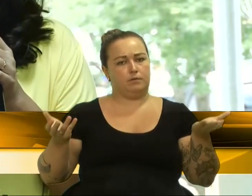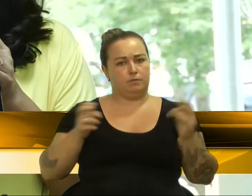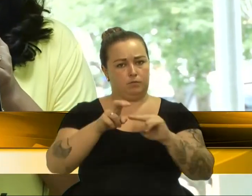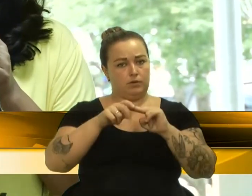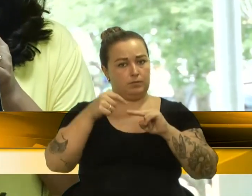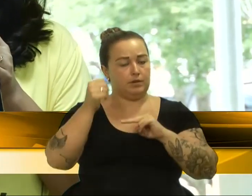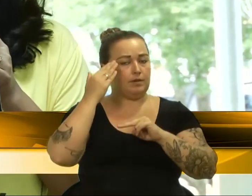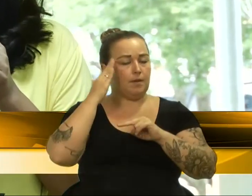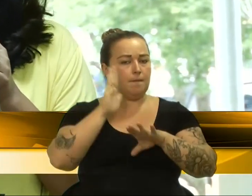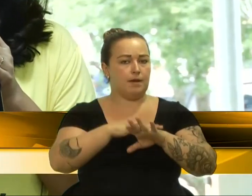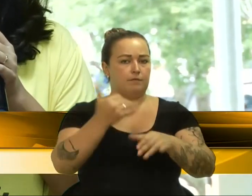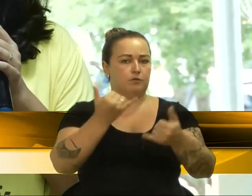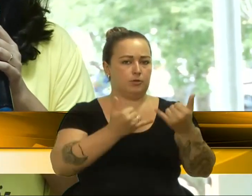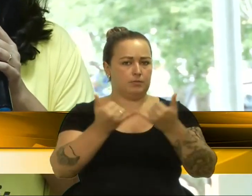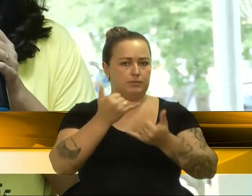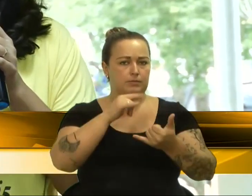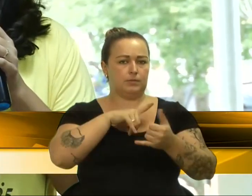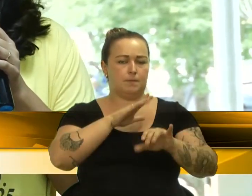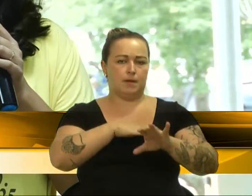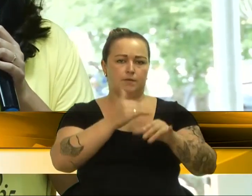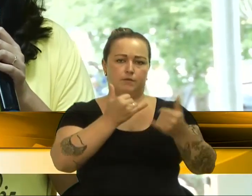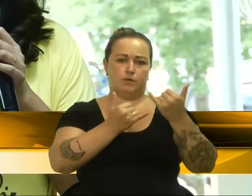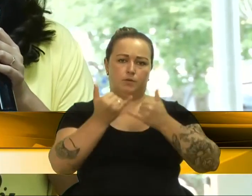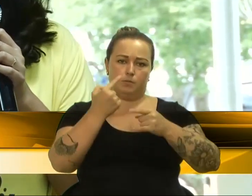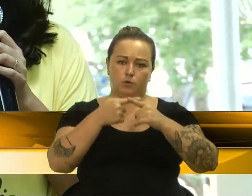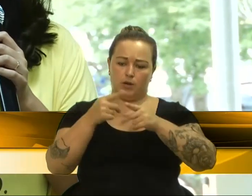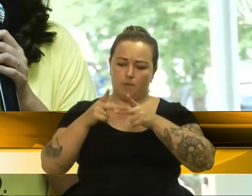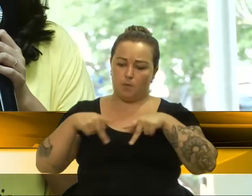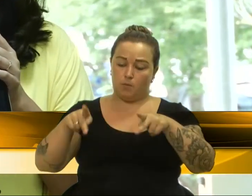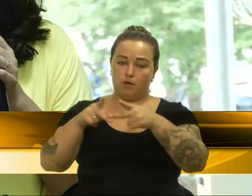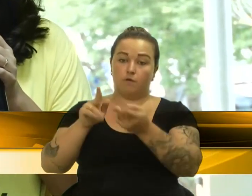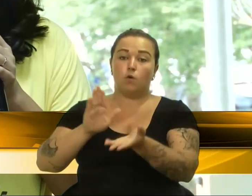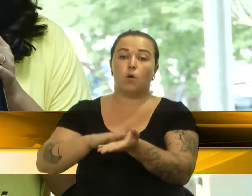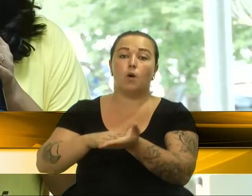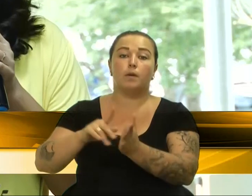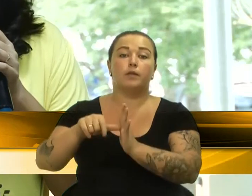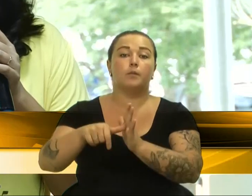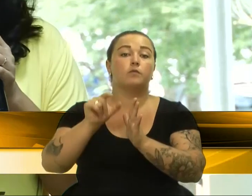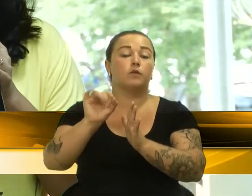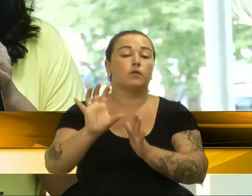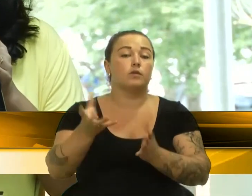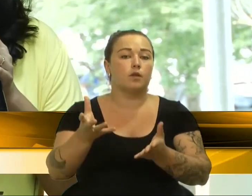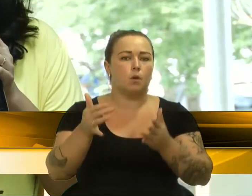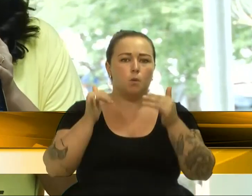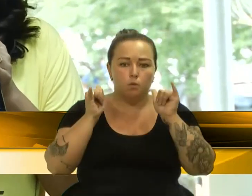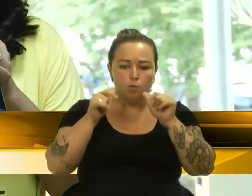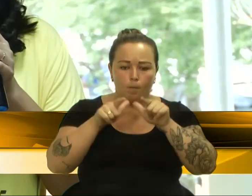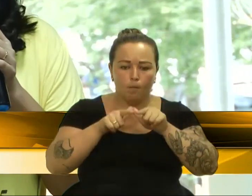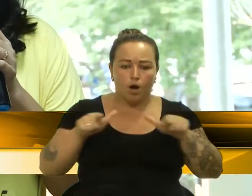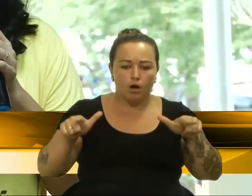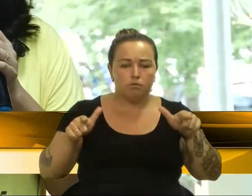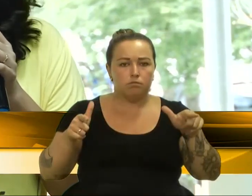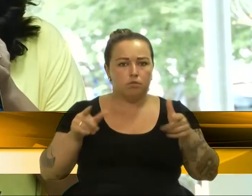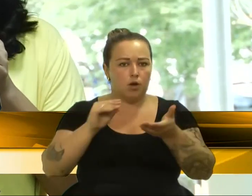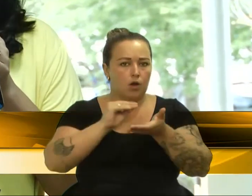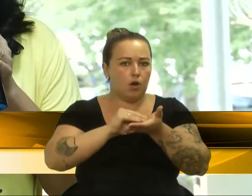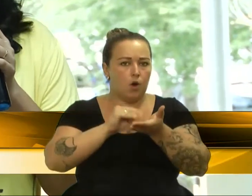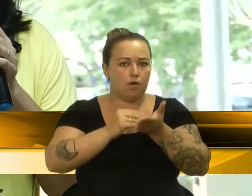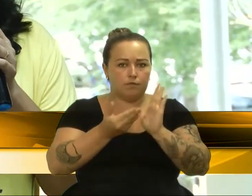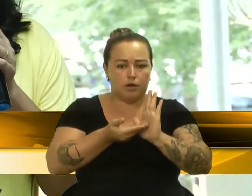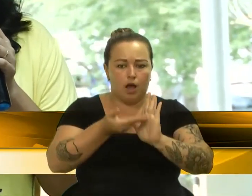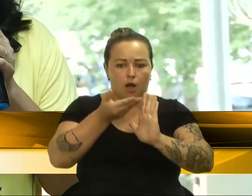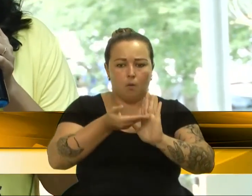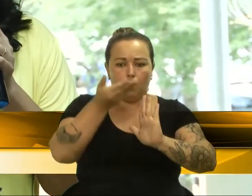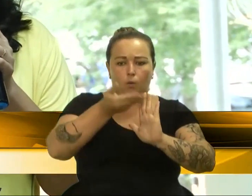saber mais informações, ter essas informações, porque a população vai nos cobrar, sim. Os ônibus estão vazios, é óbvio que a tarifa vai ficar cada vez